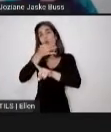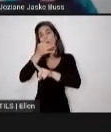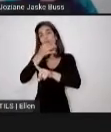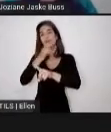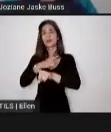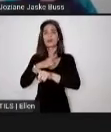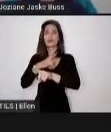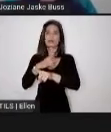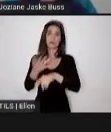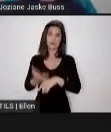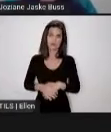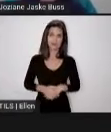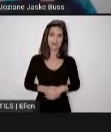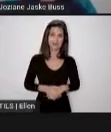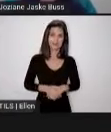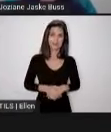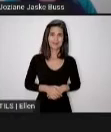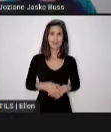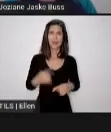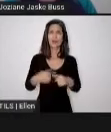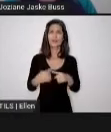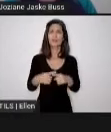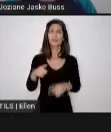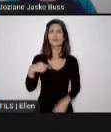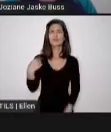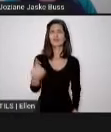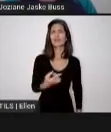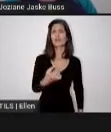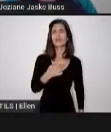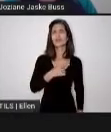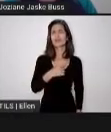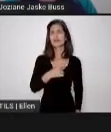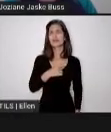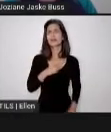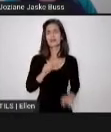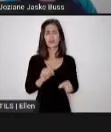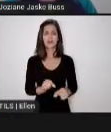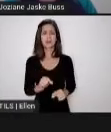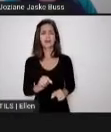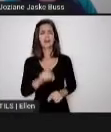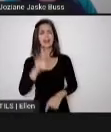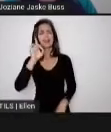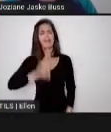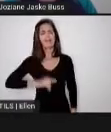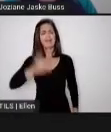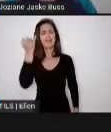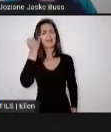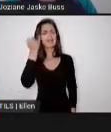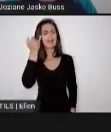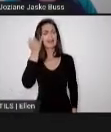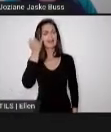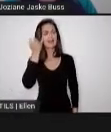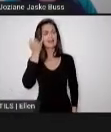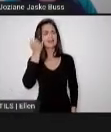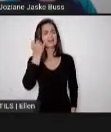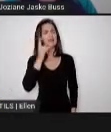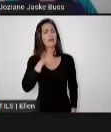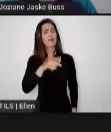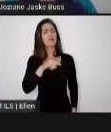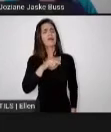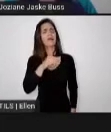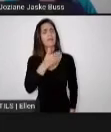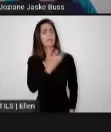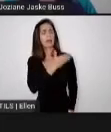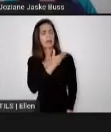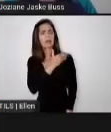intelectual de uma maneira tão pejorativa, né? Então, a gente precisa ver a pessoa, as suas